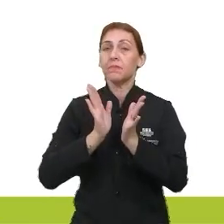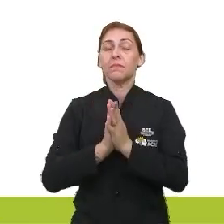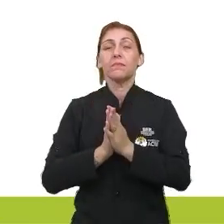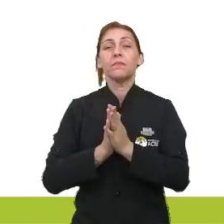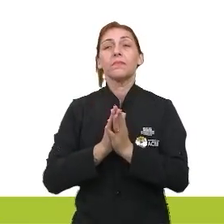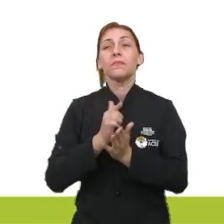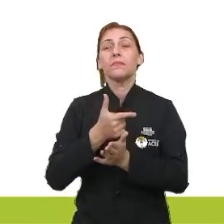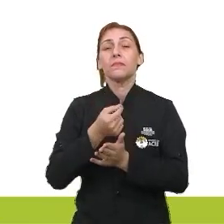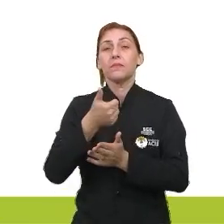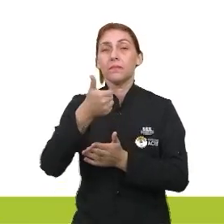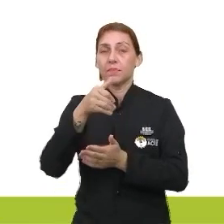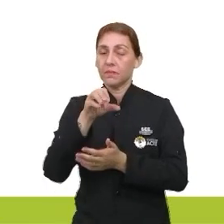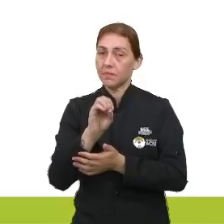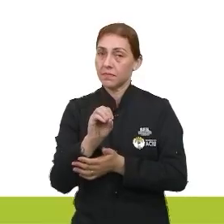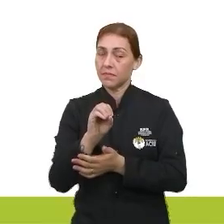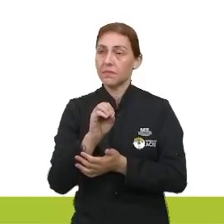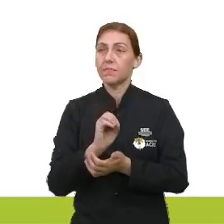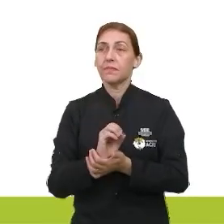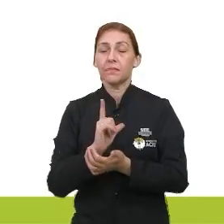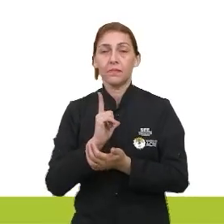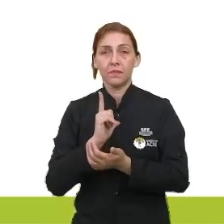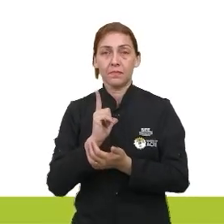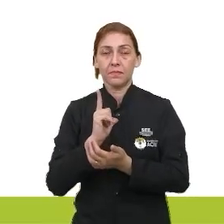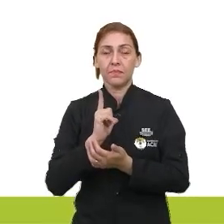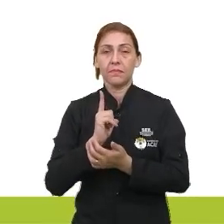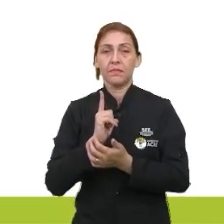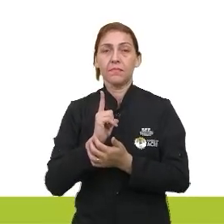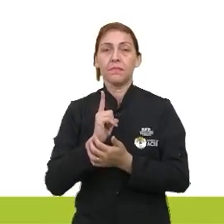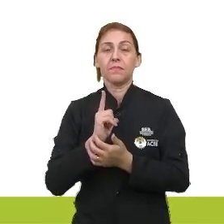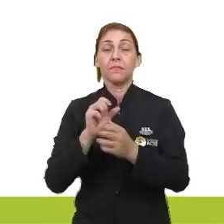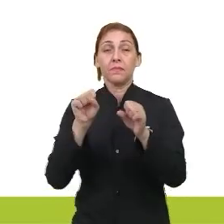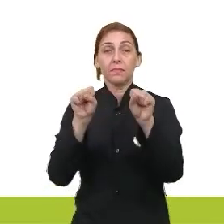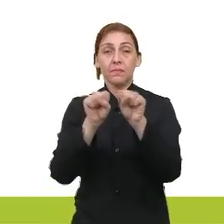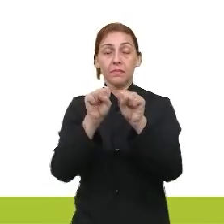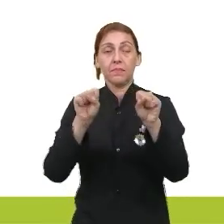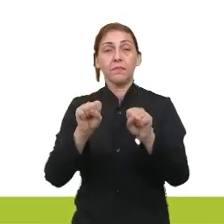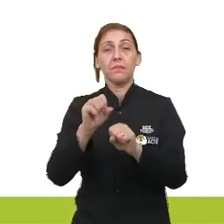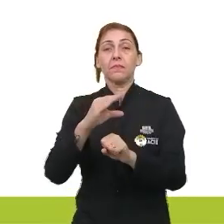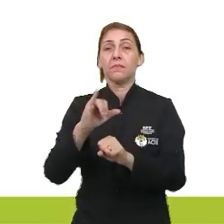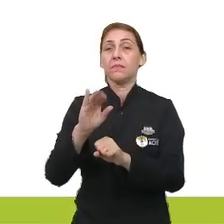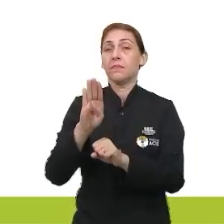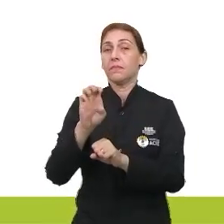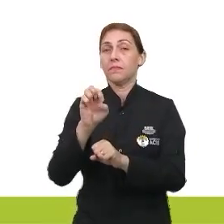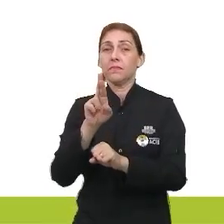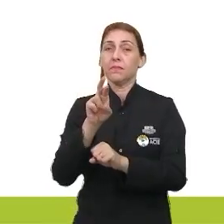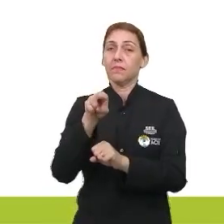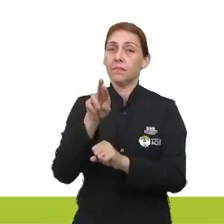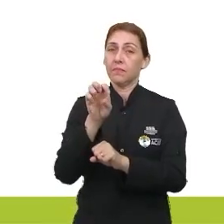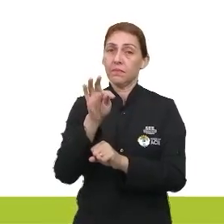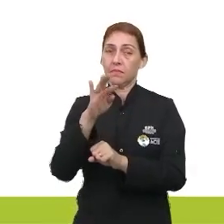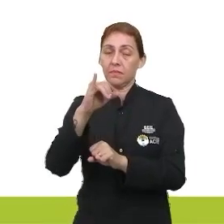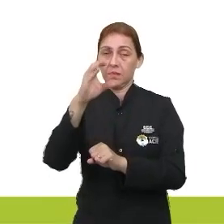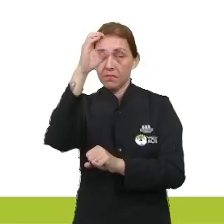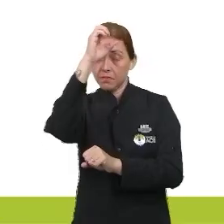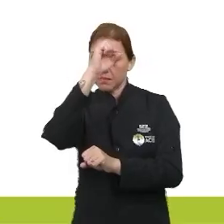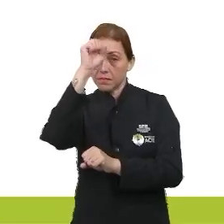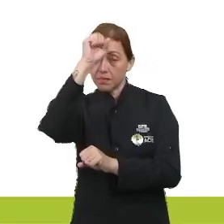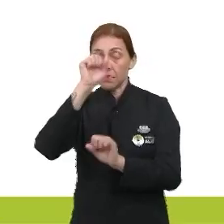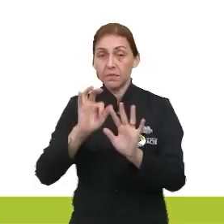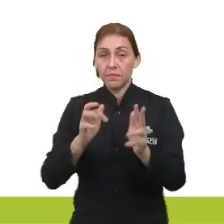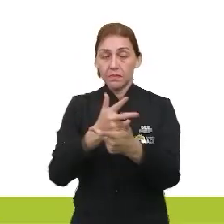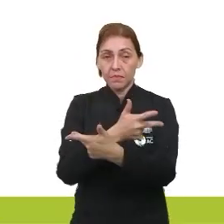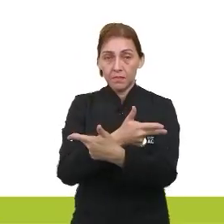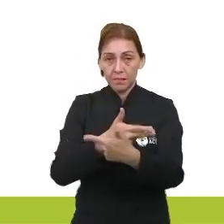por volta de 2010, nós vamos ter aí sistemas cibernéticos, redes, aprendizagem das